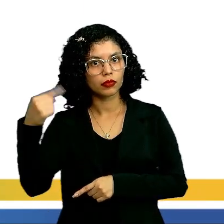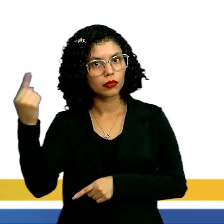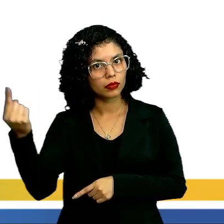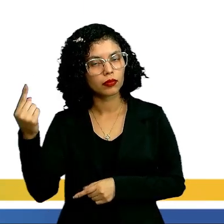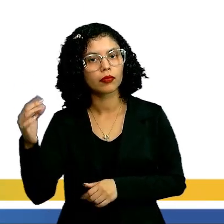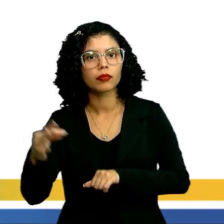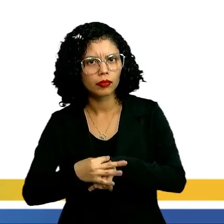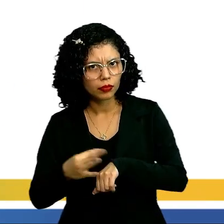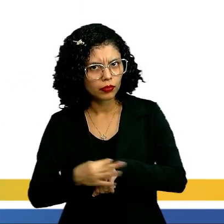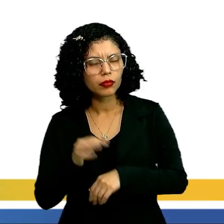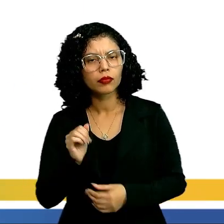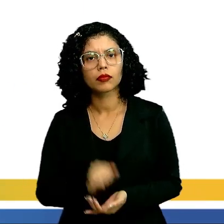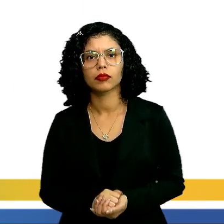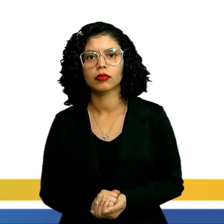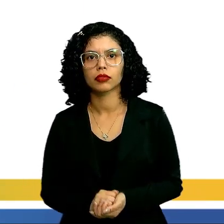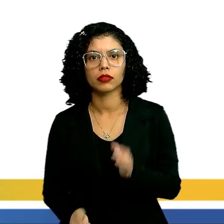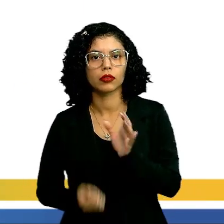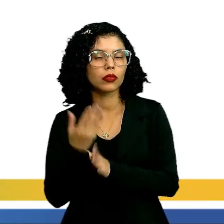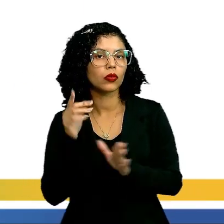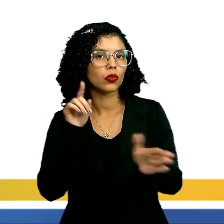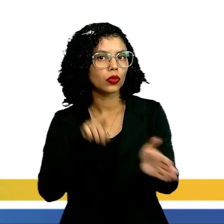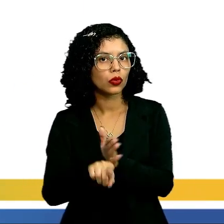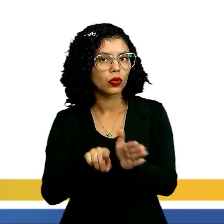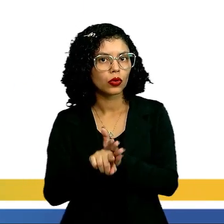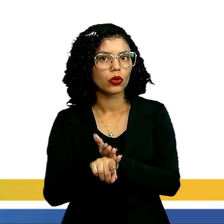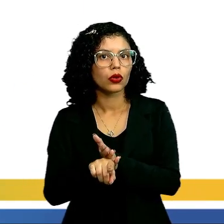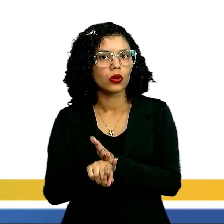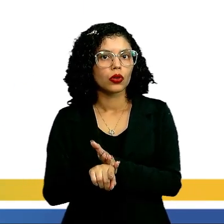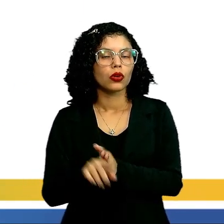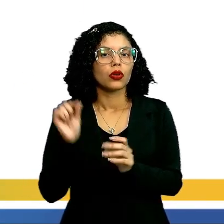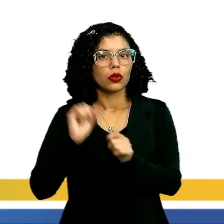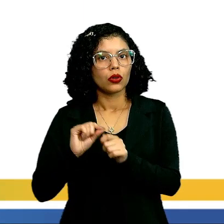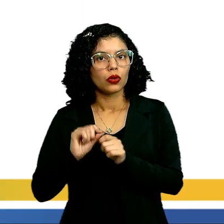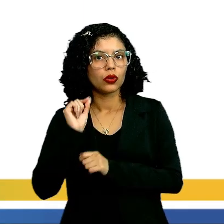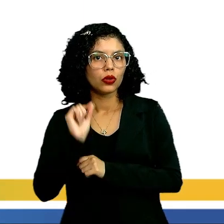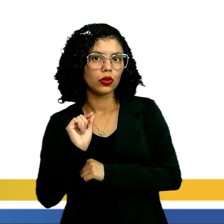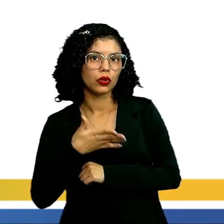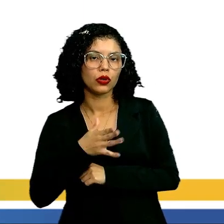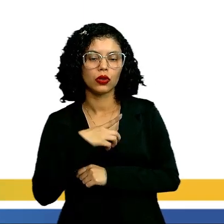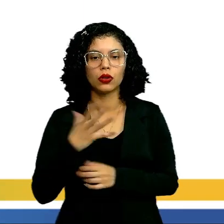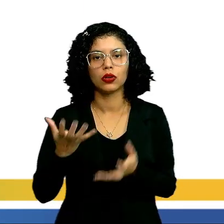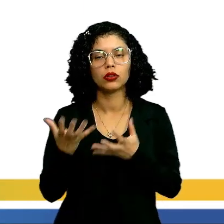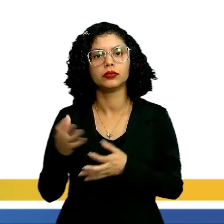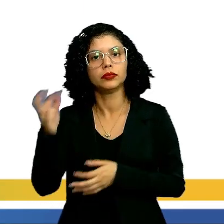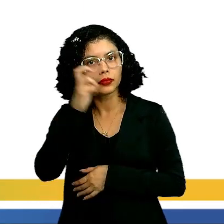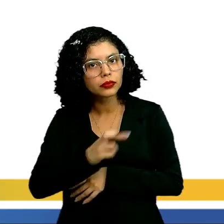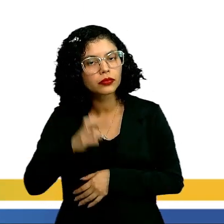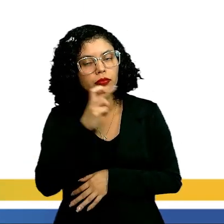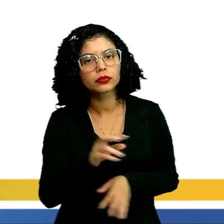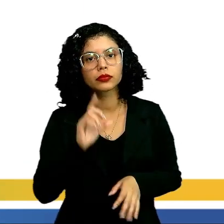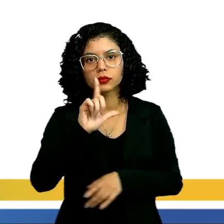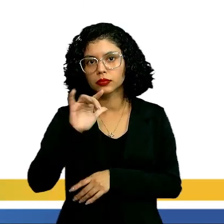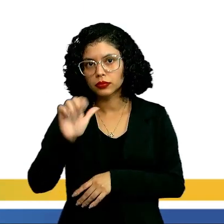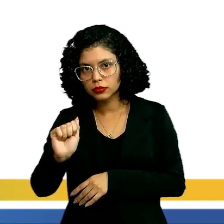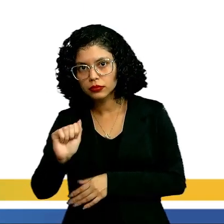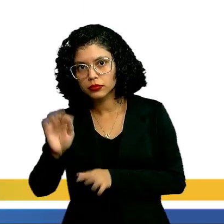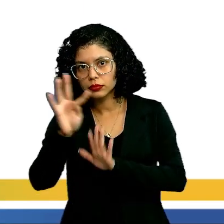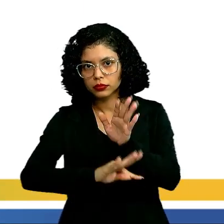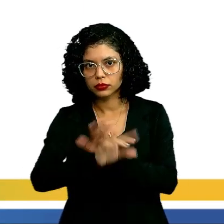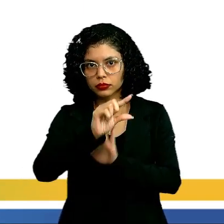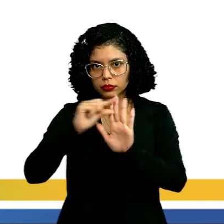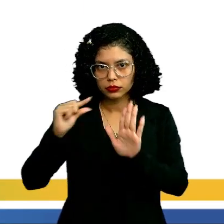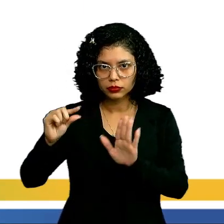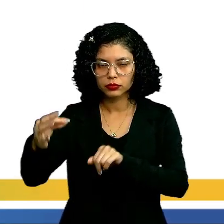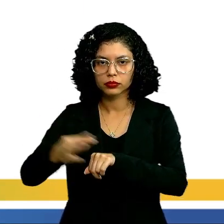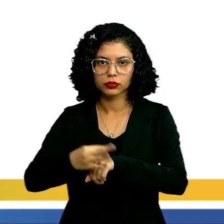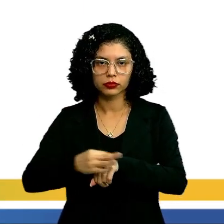negrito. Então, a pessoa que criou a pergunta, elaborou, ela já quer que você analise essa parte do texto que ela está